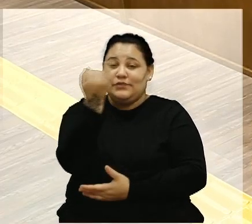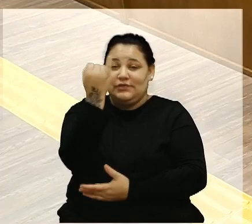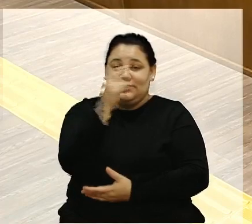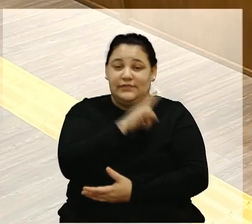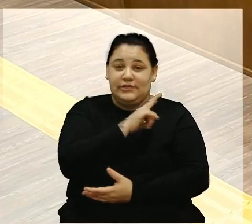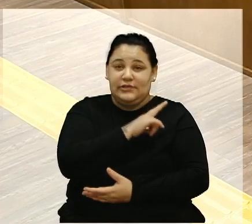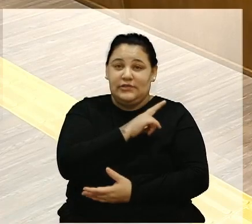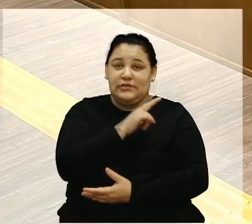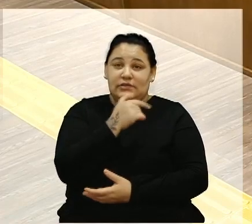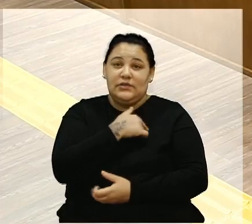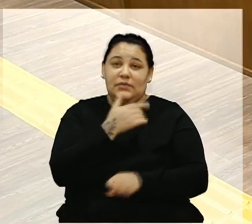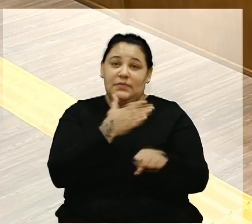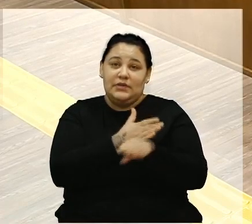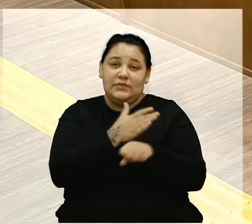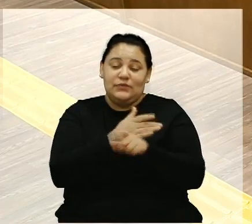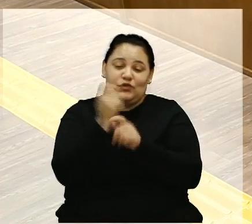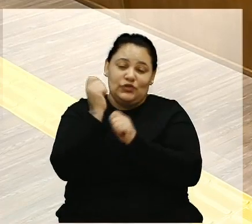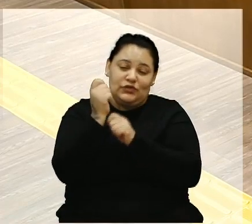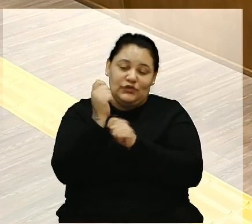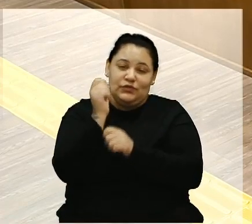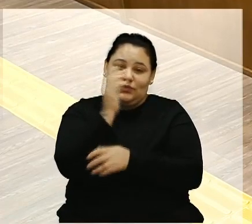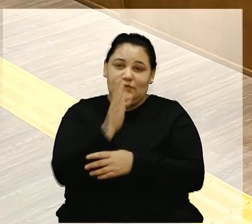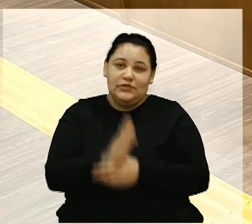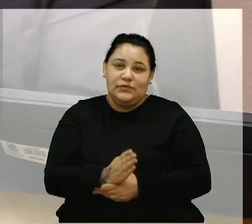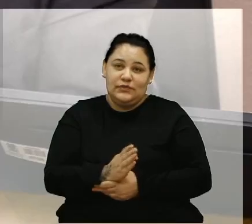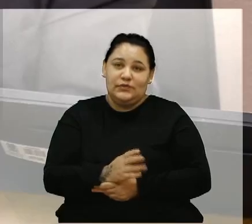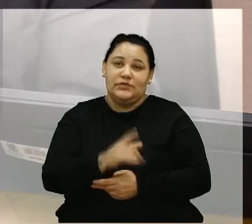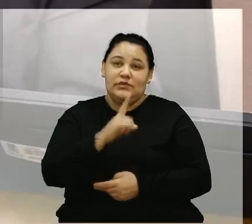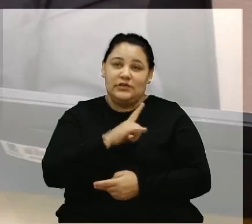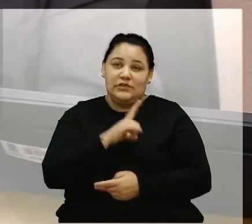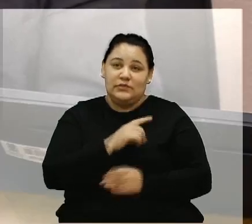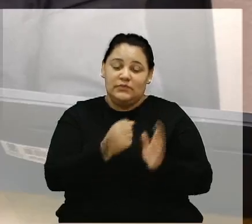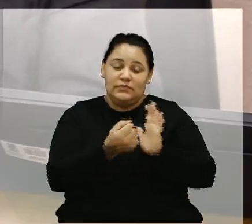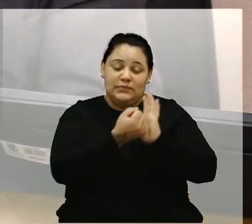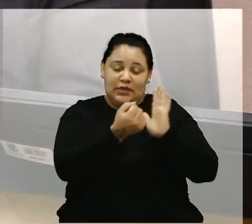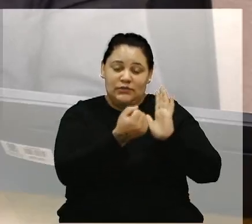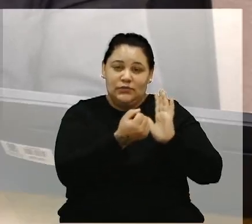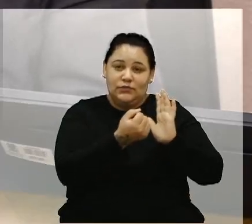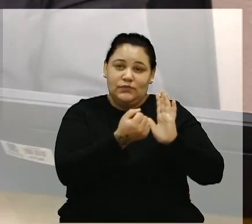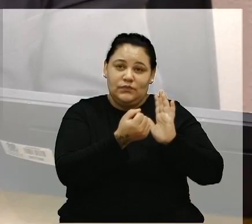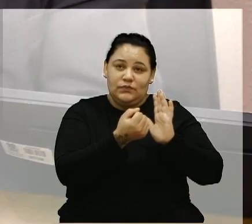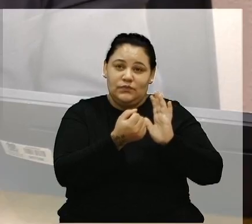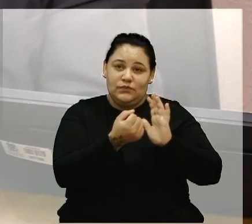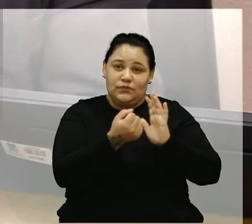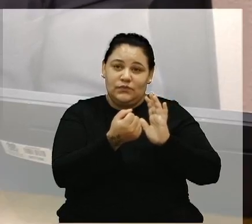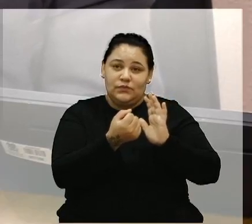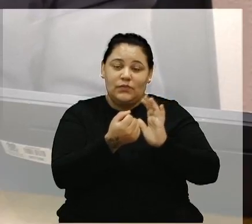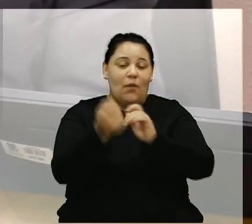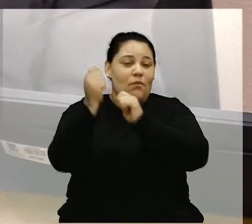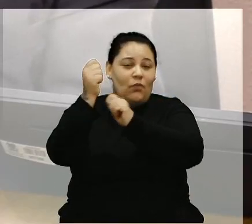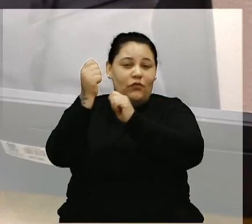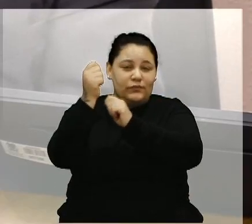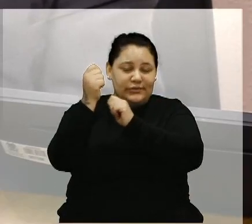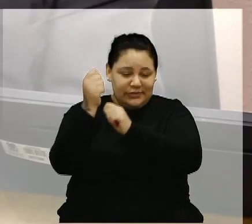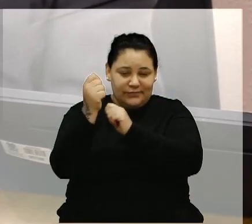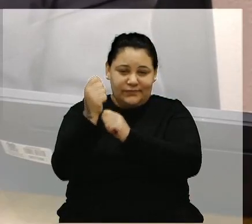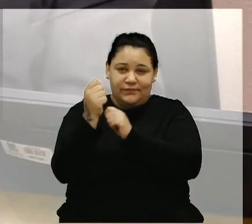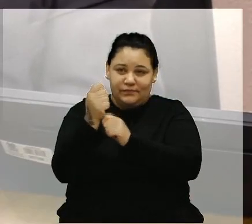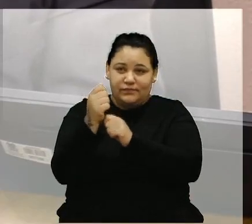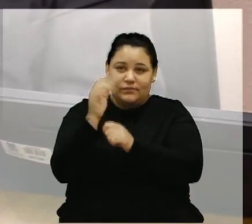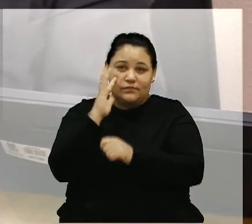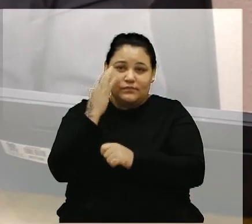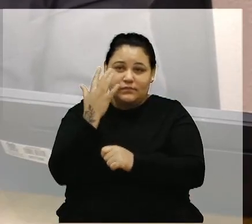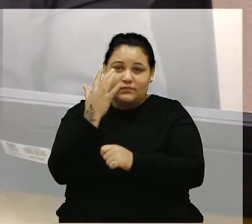num grupo de torcedores aqui do Brasil inteiro e já existe uma mobilização, inclusive, com relação a esse evento que vai acontecer no Maracanã no final de